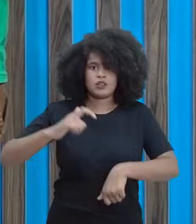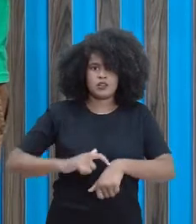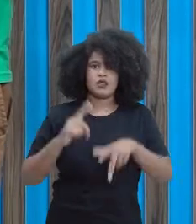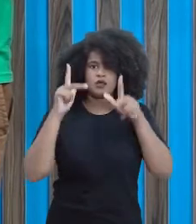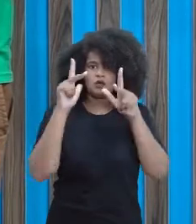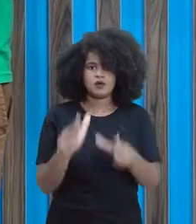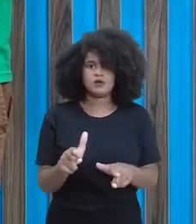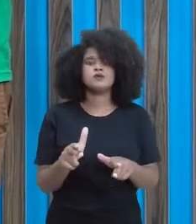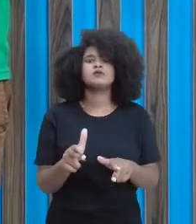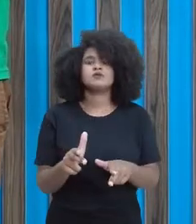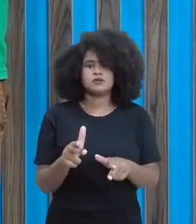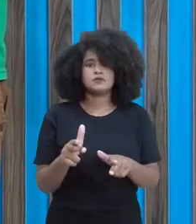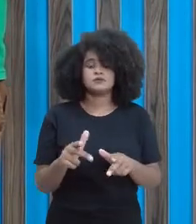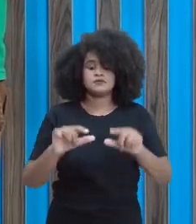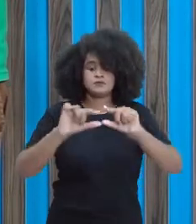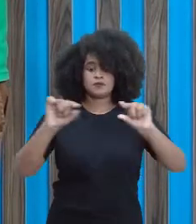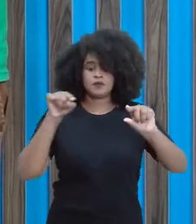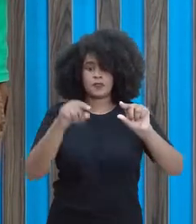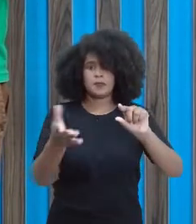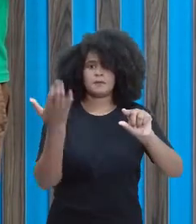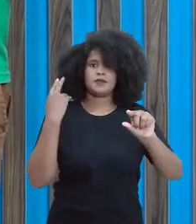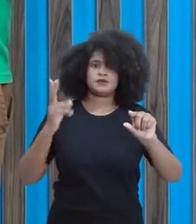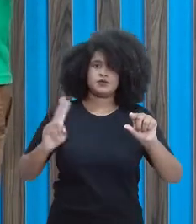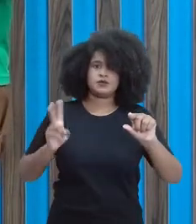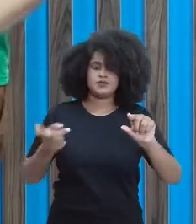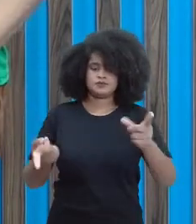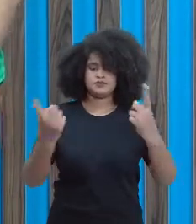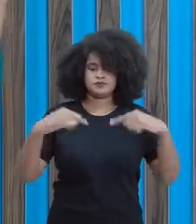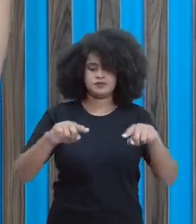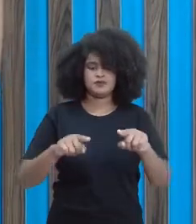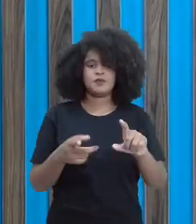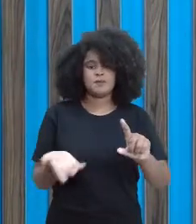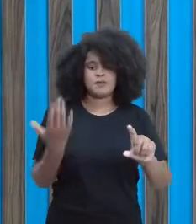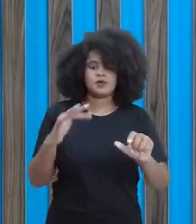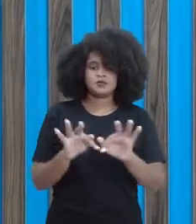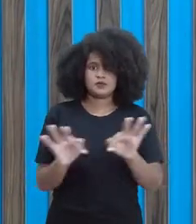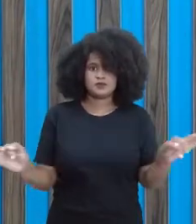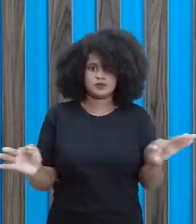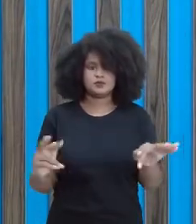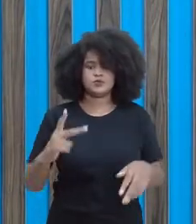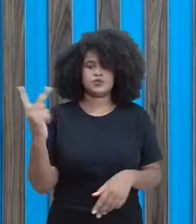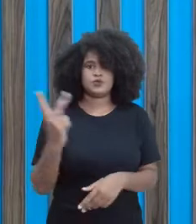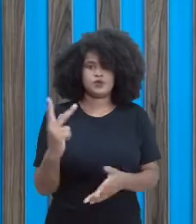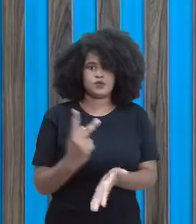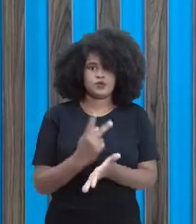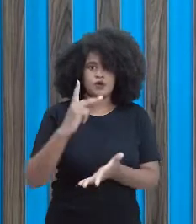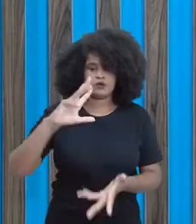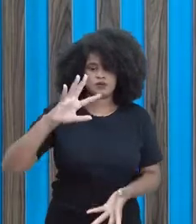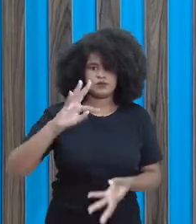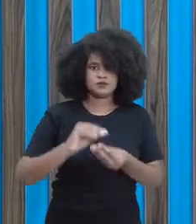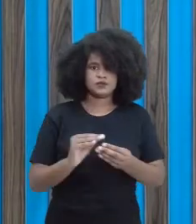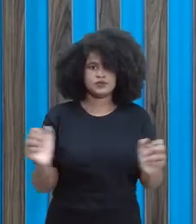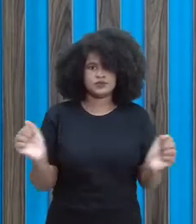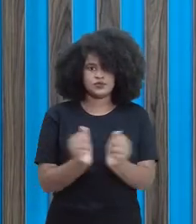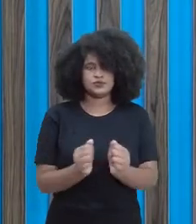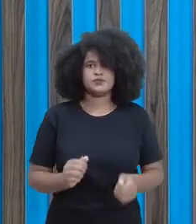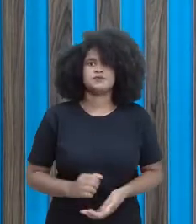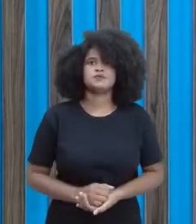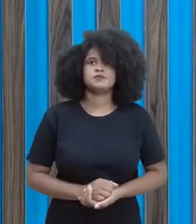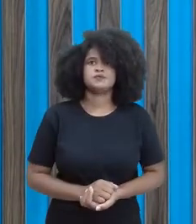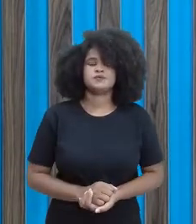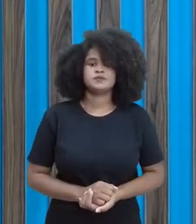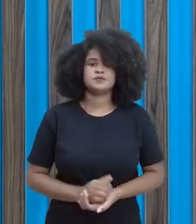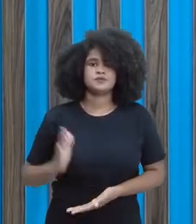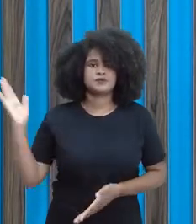passado contínuo, essa que aconteceu é o passado simples, basicamente com ED. Então, just